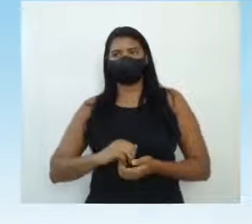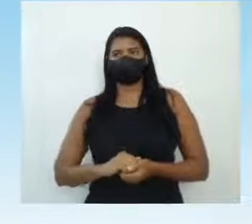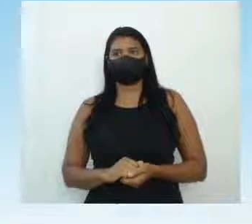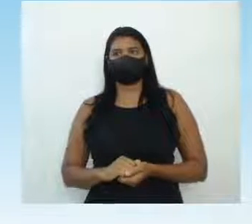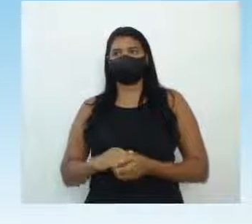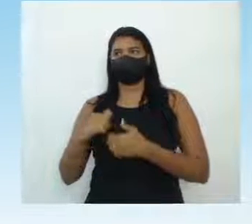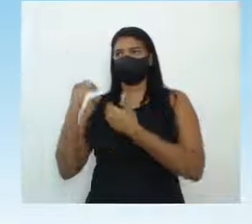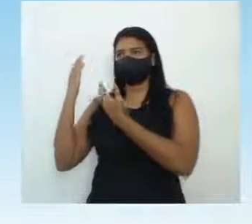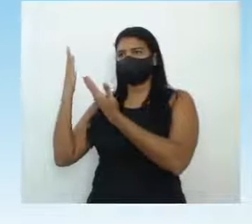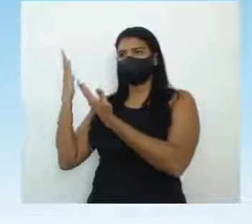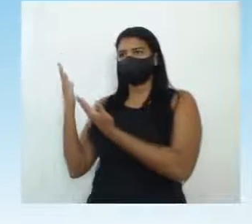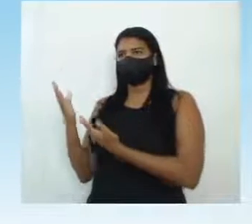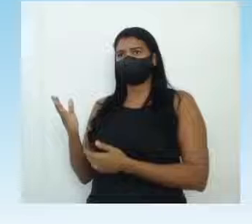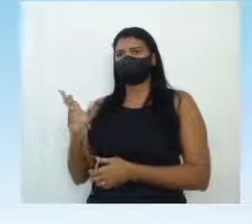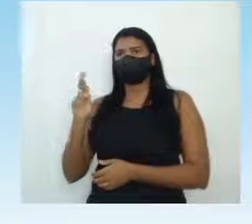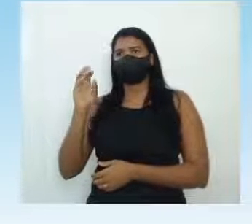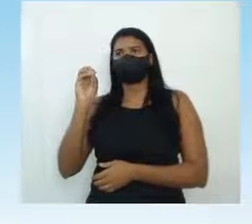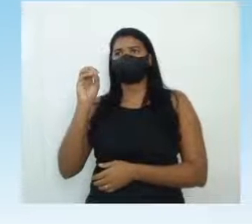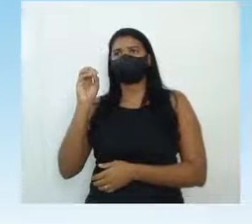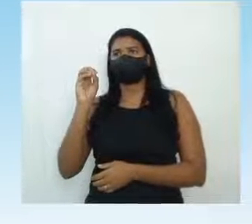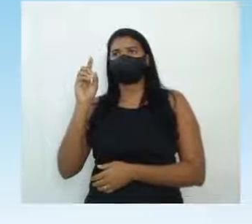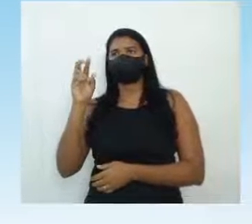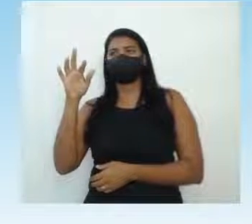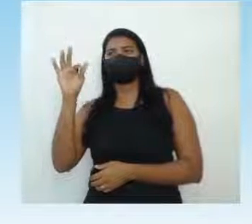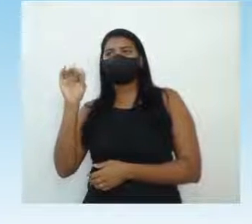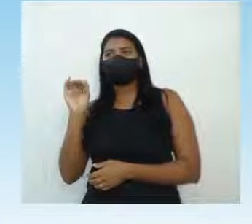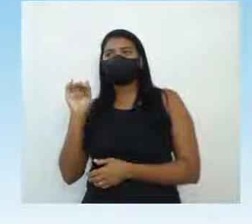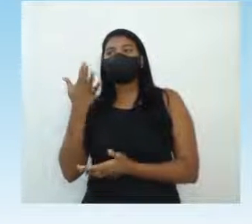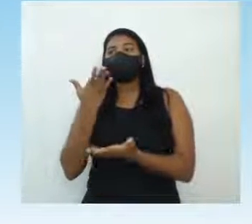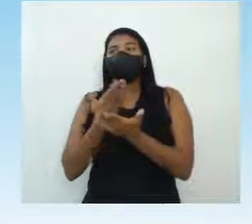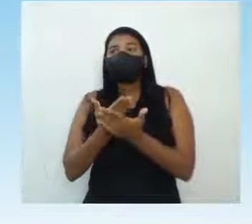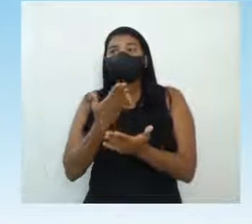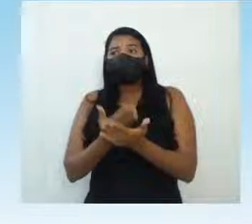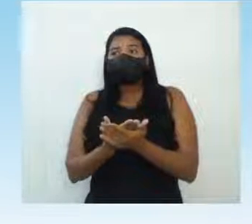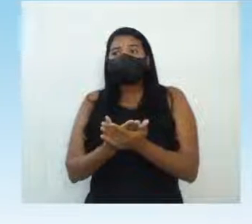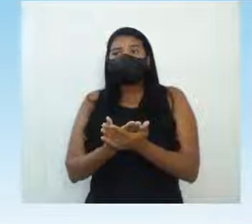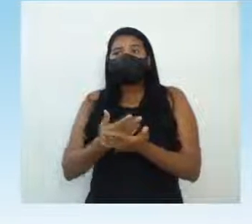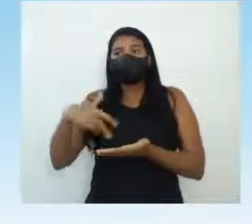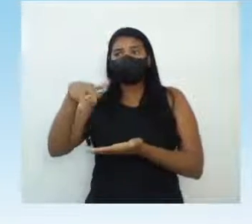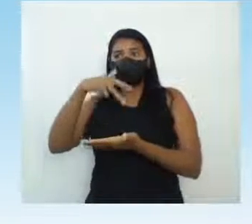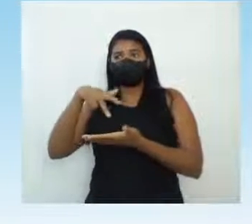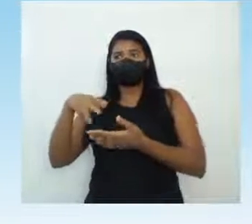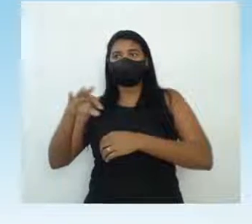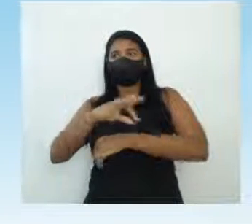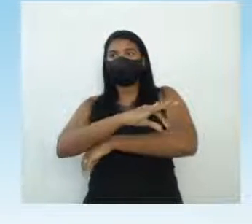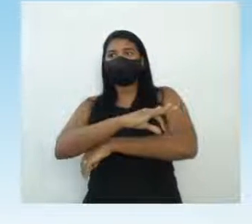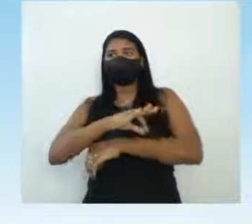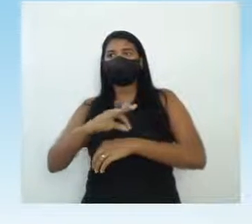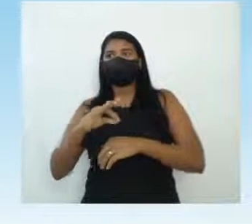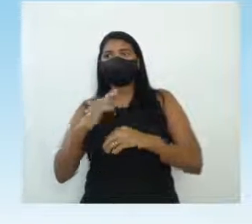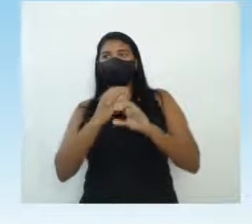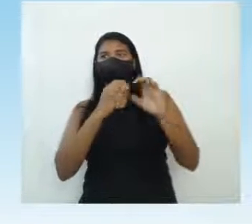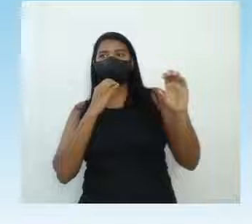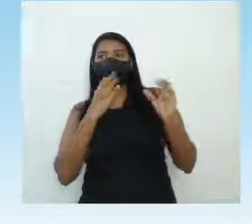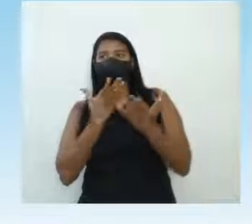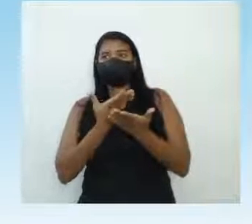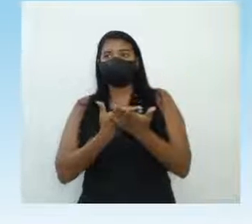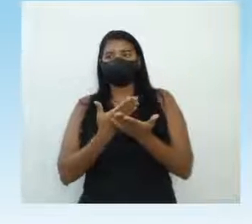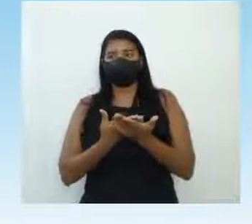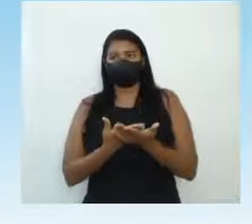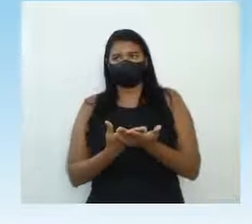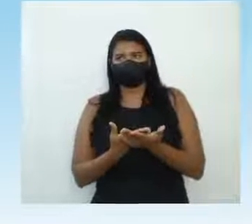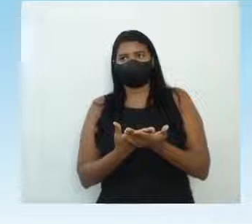Laban, além de ser um estudioso de dança, ele era arquiteto. Então, ele era, na realidade, um estudioso